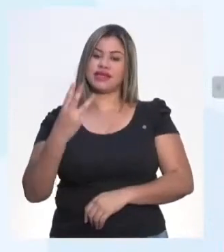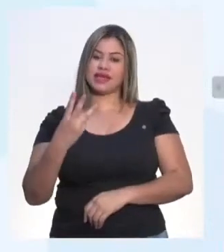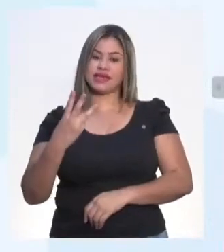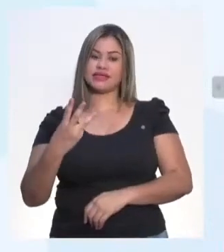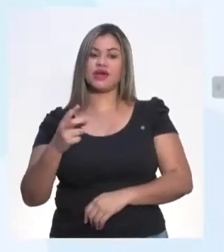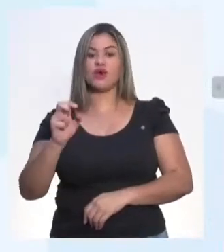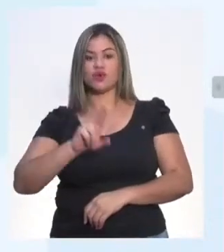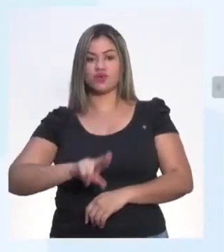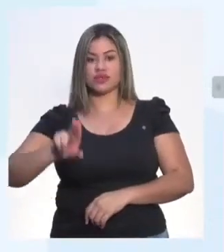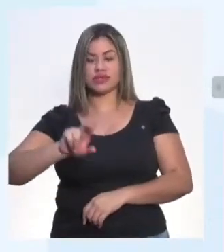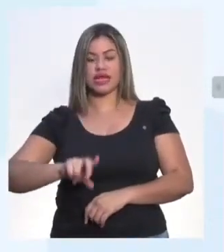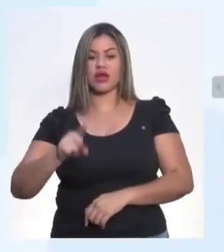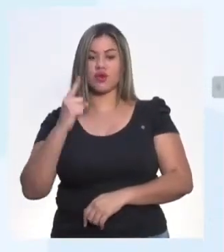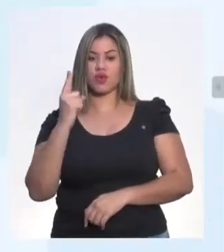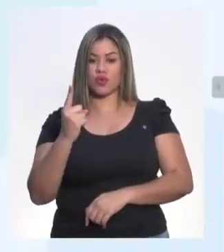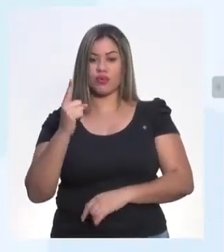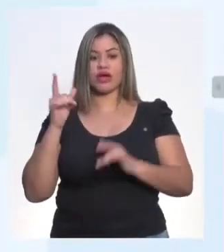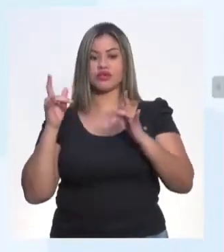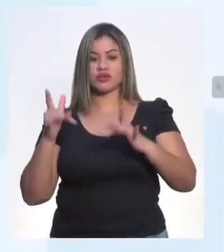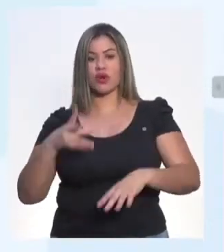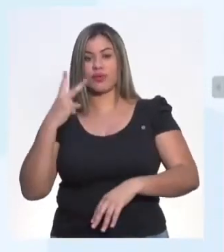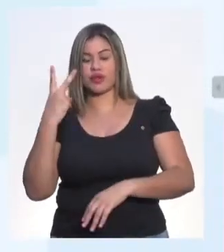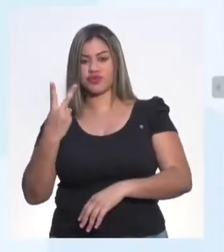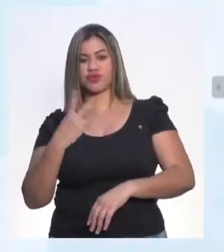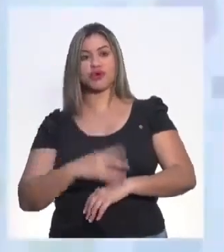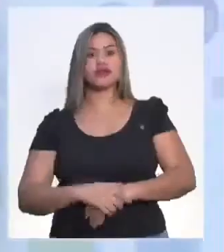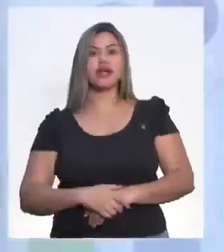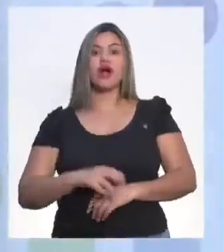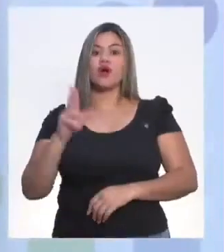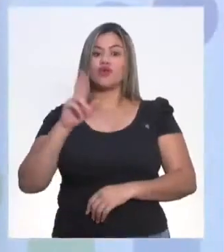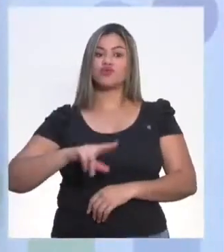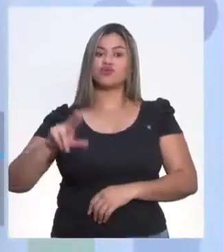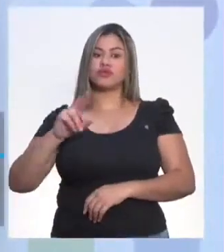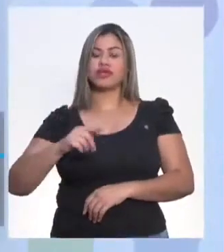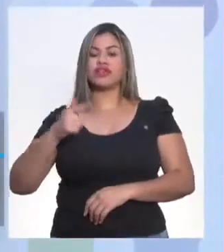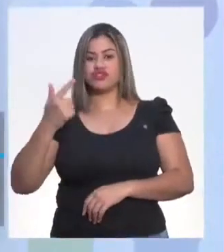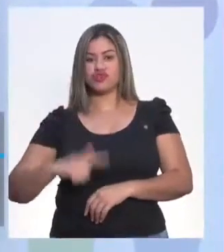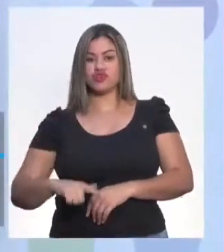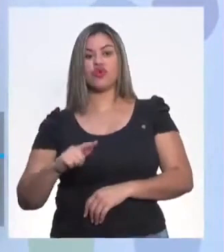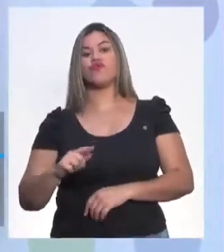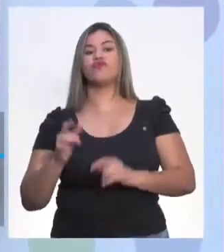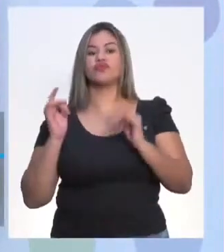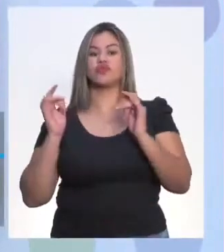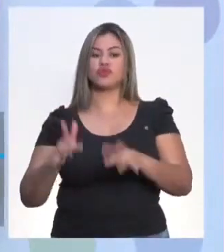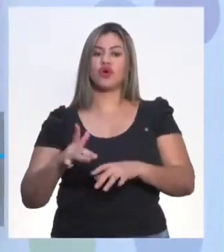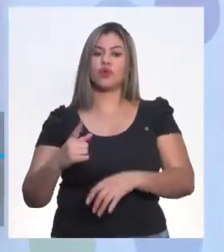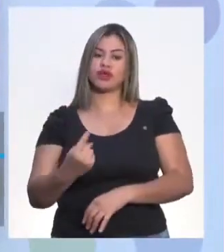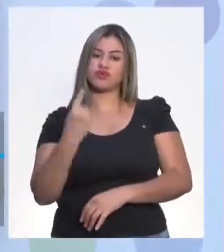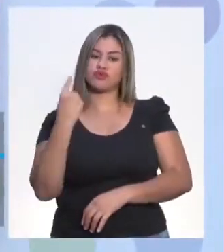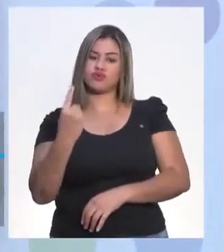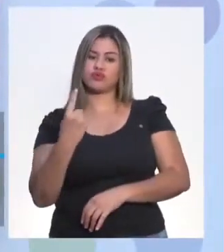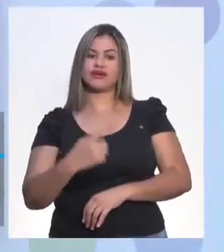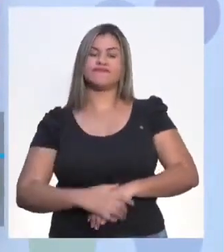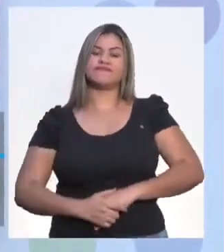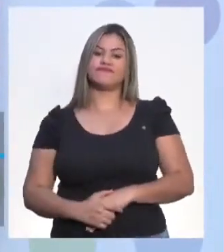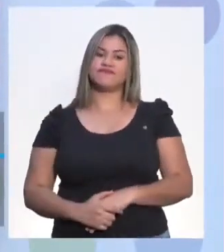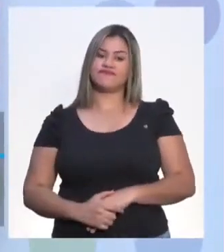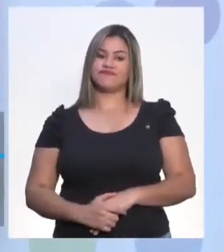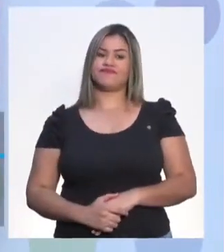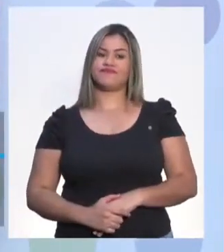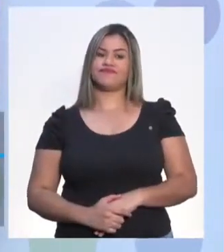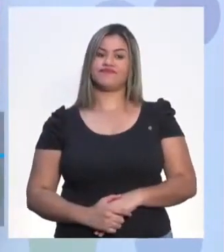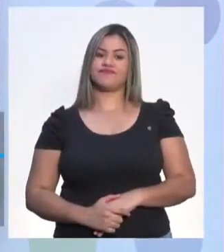Usei uma, sobram 2. Usei mais uma, vai sobrar apenas uma na